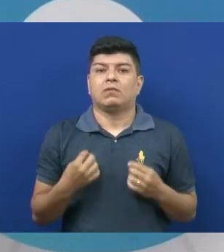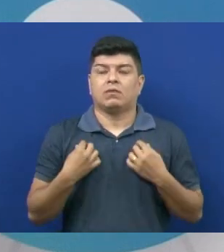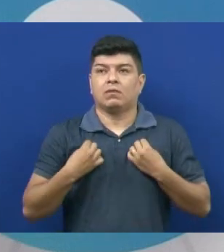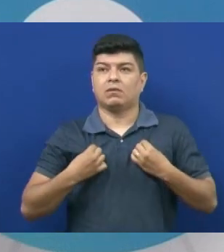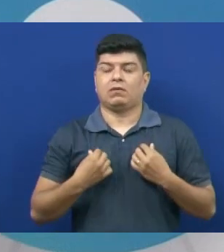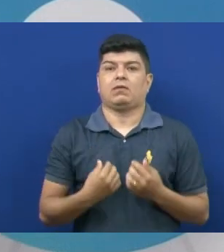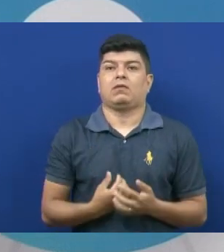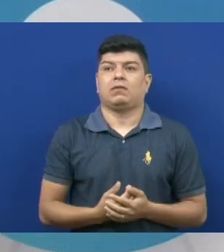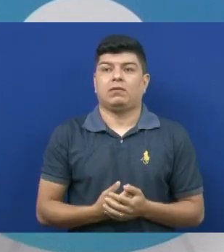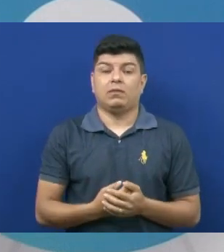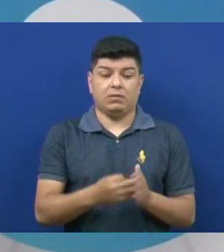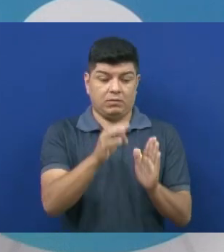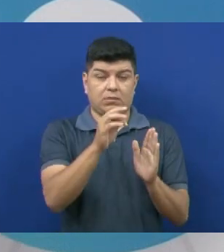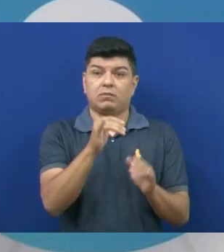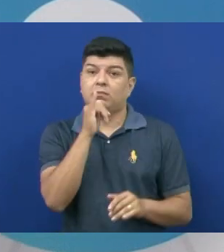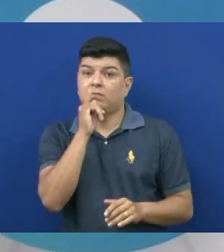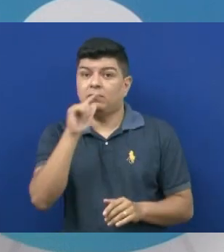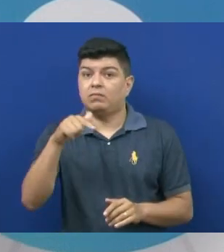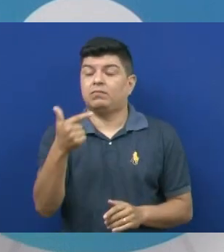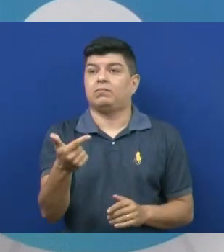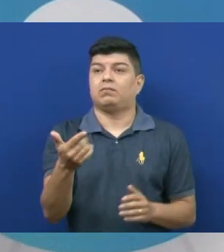Vamos ver um outro exemplo agora.